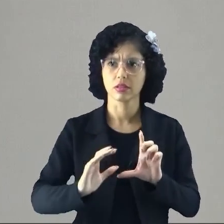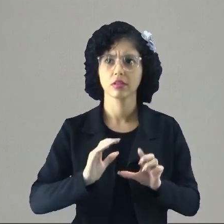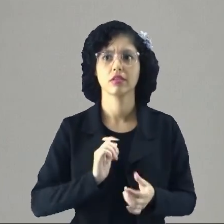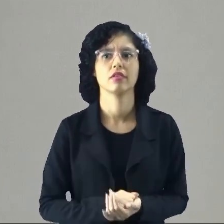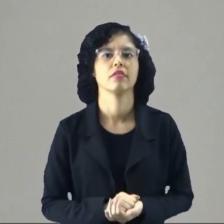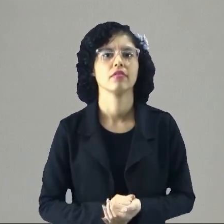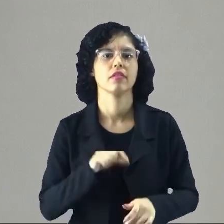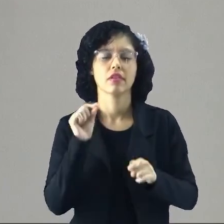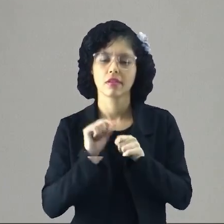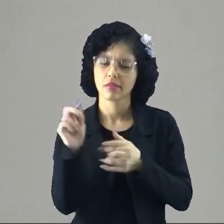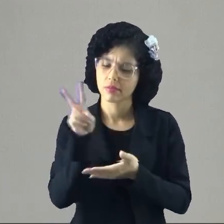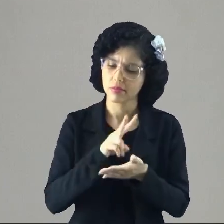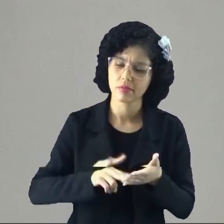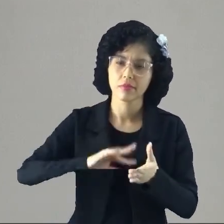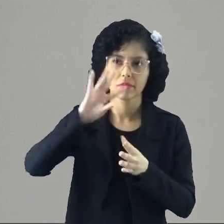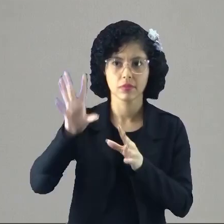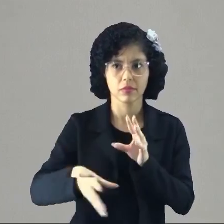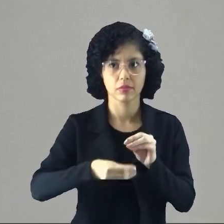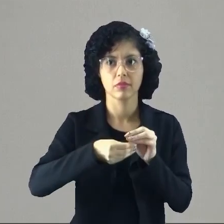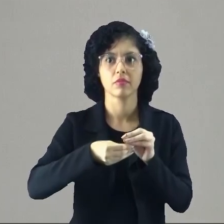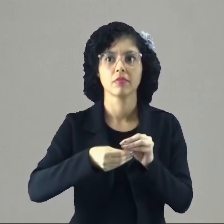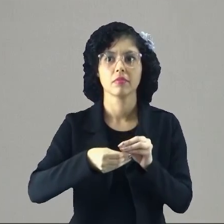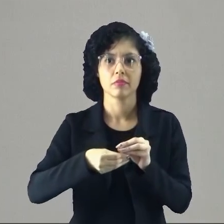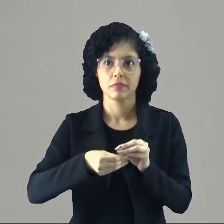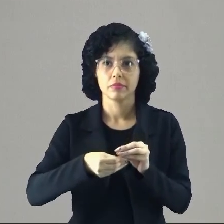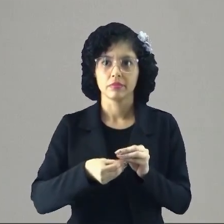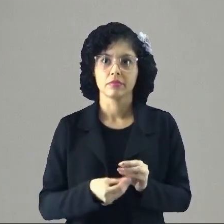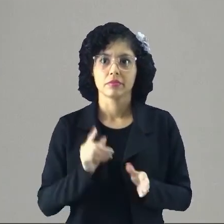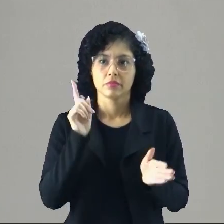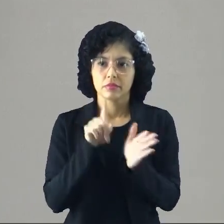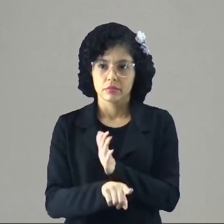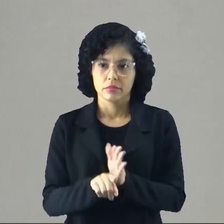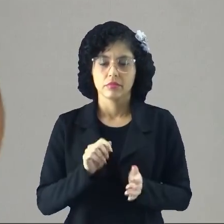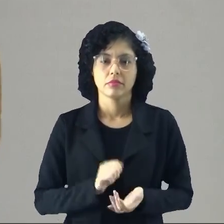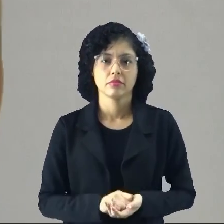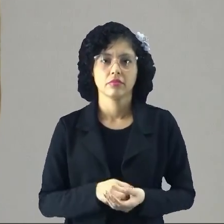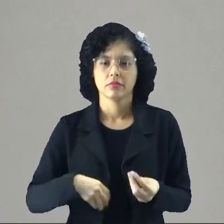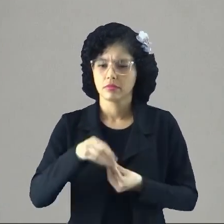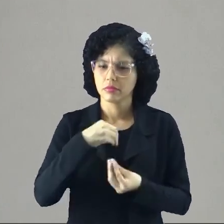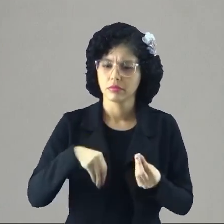né? Façam leituras complementares, principalmente nessas questões aí que